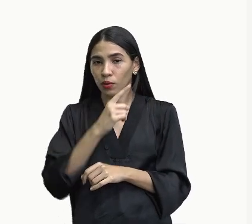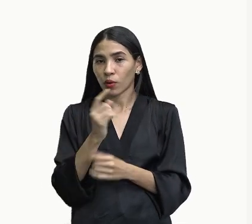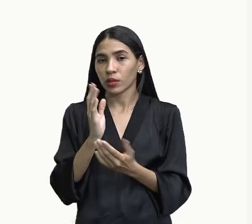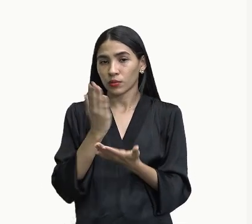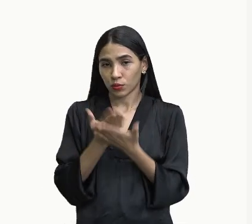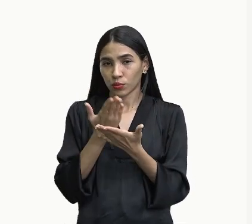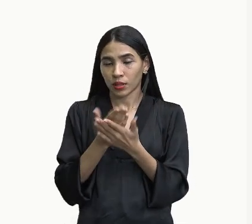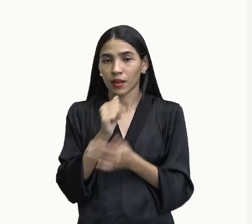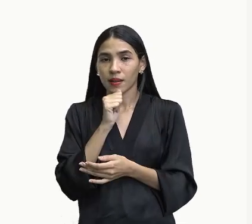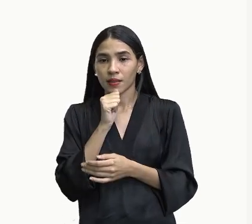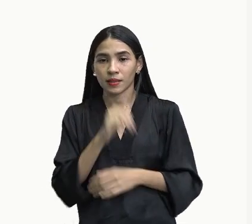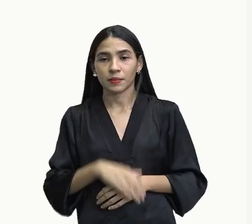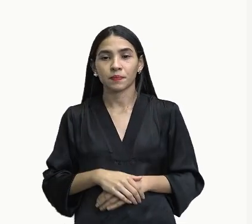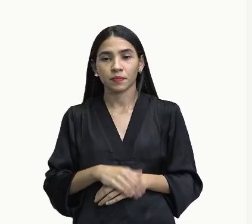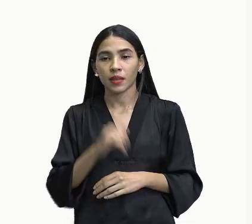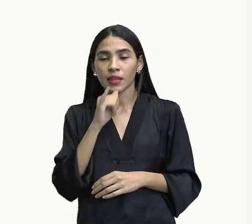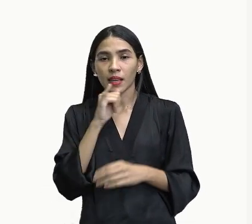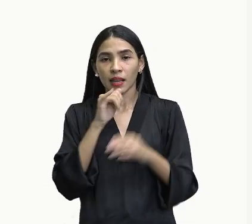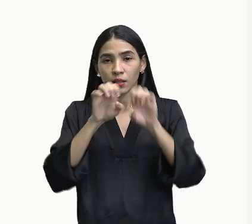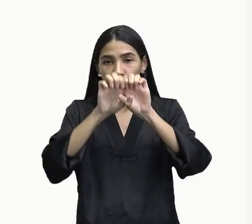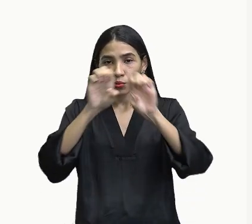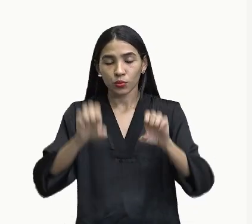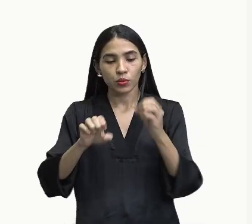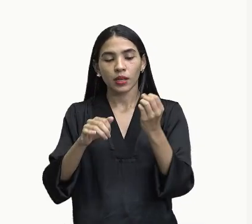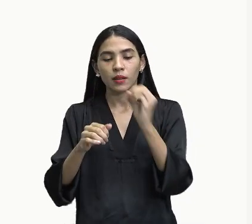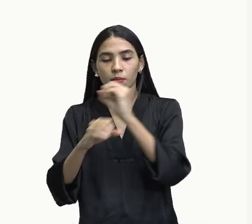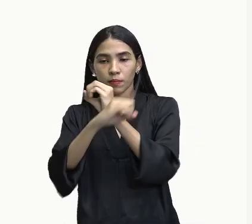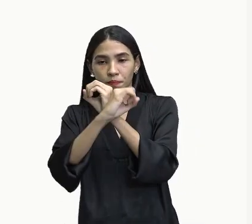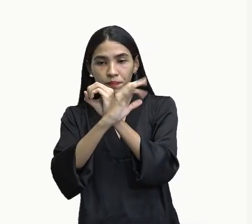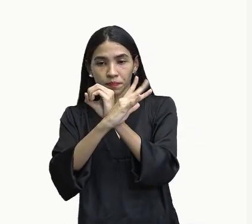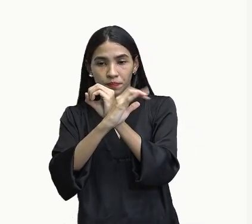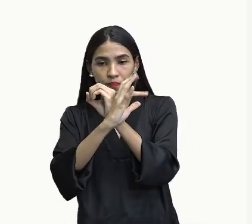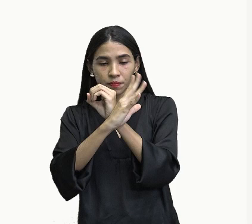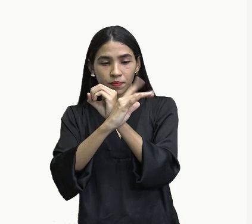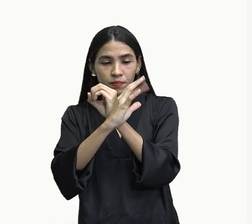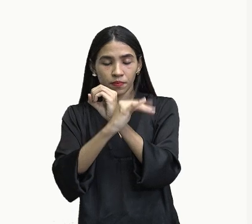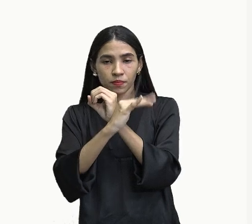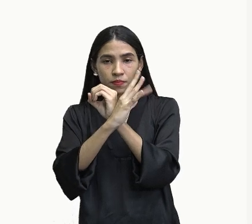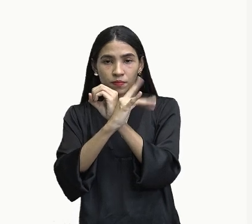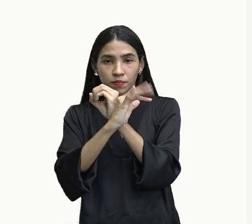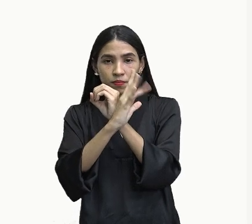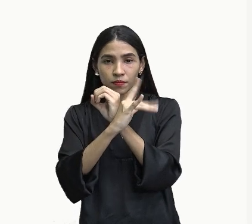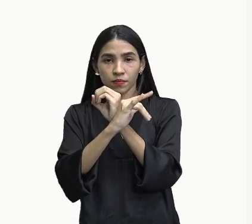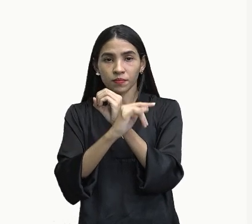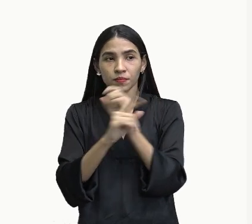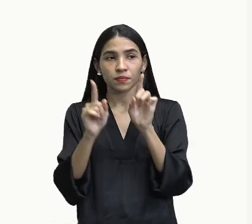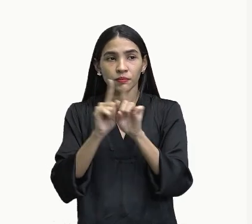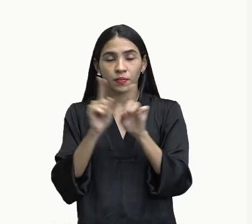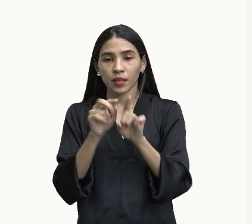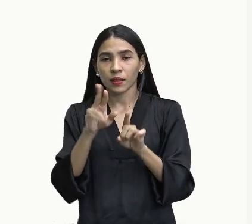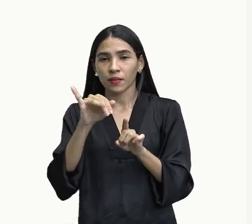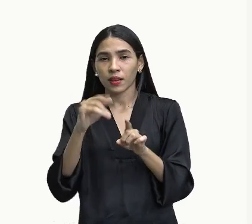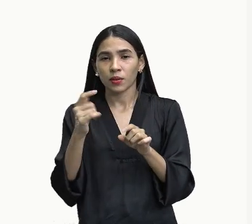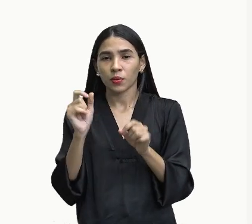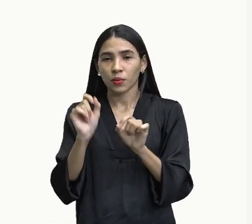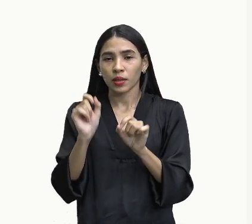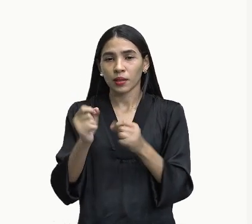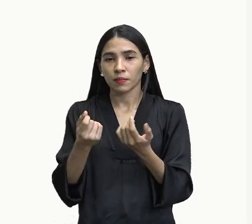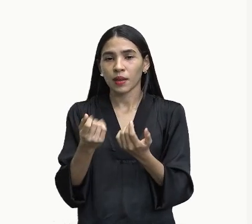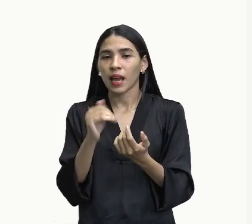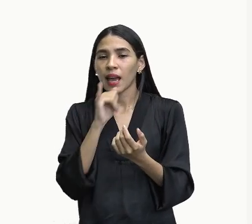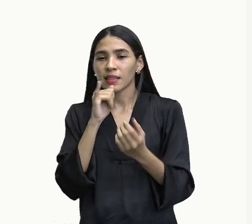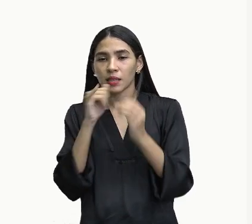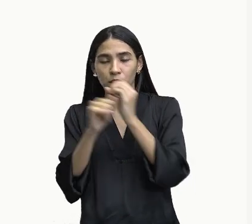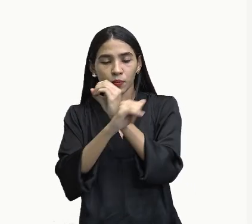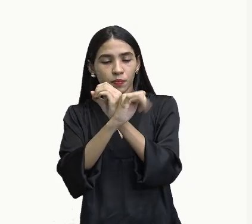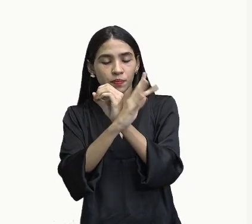pouquinho, né? Tem umas estruturas aqui, flagelos, que parecem mais tentáculos, e eles vão fazer esse papel da